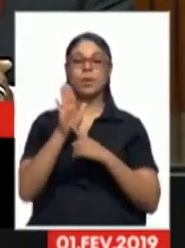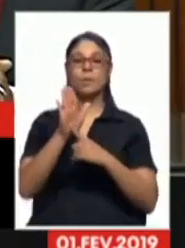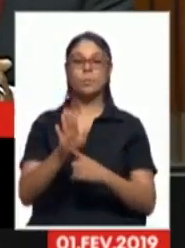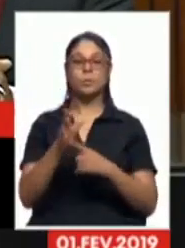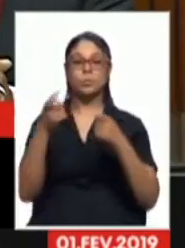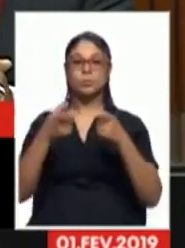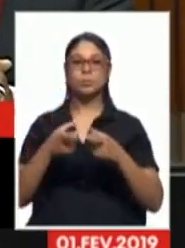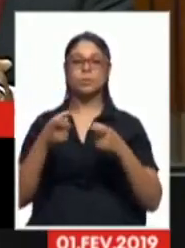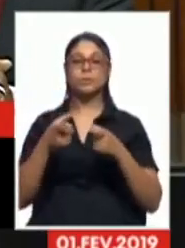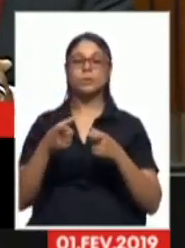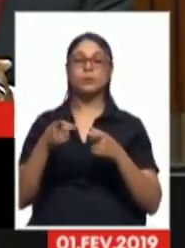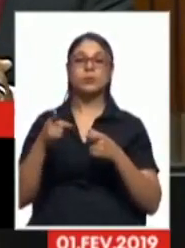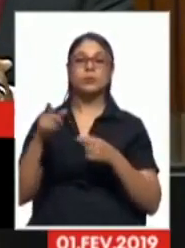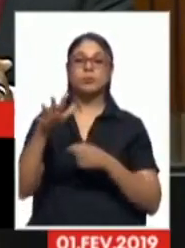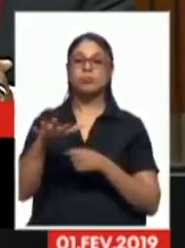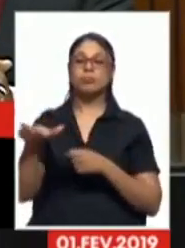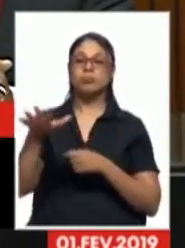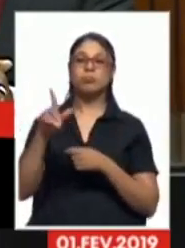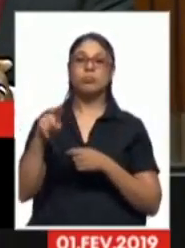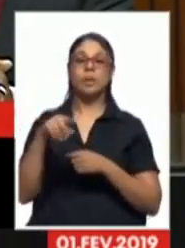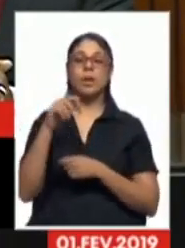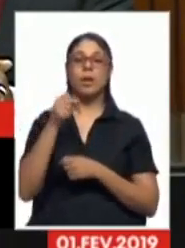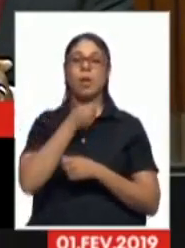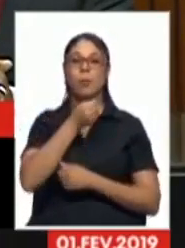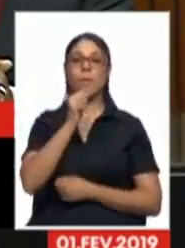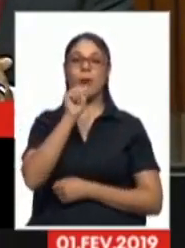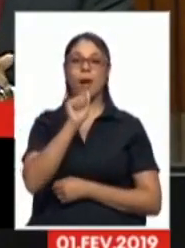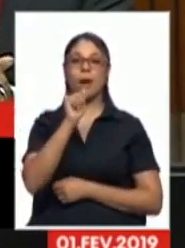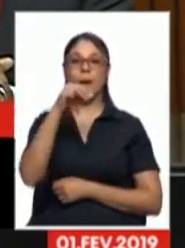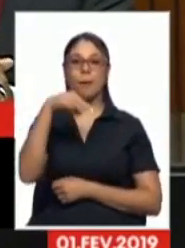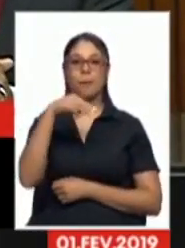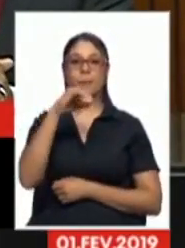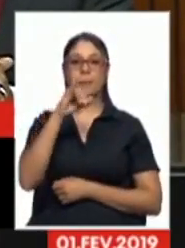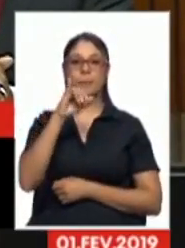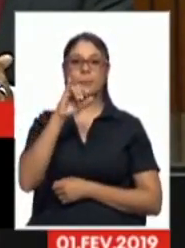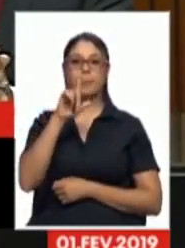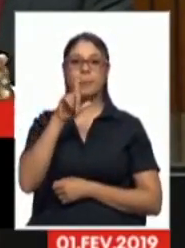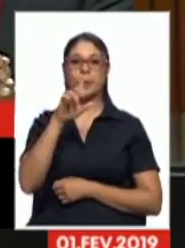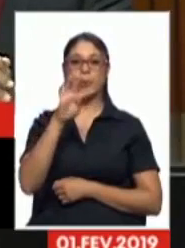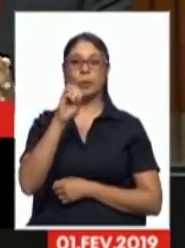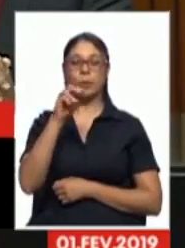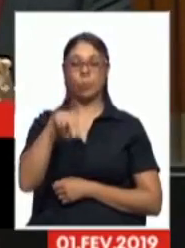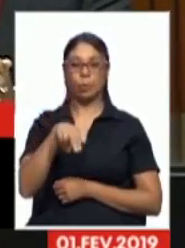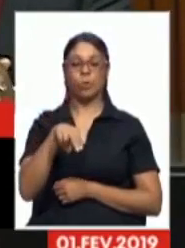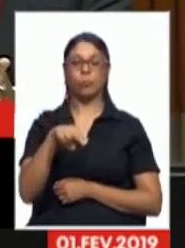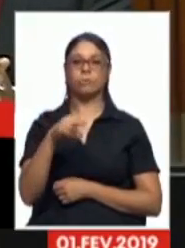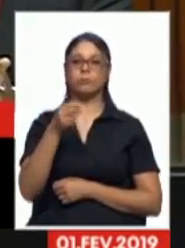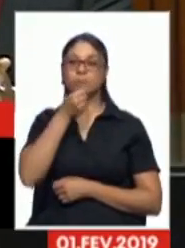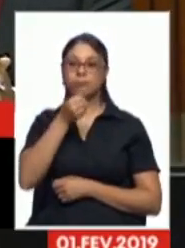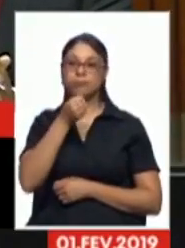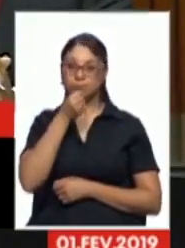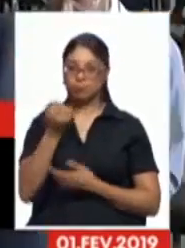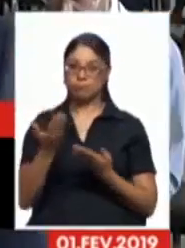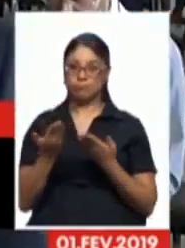José Aparecido de Oliveira, onde o repórter Hamilton está com um entrevistado para conversar com a gente.